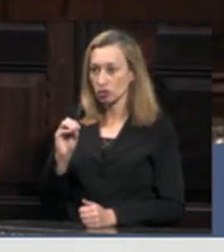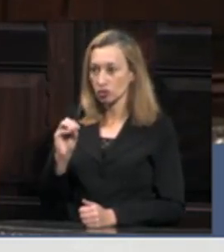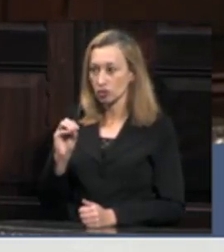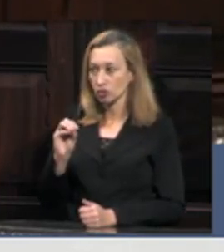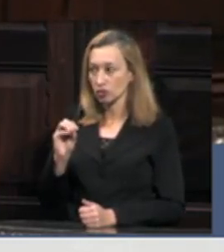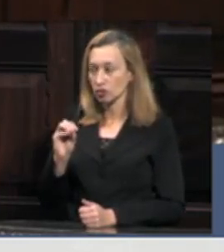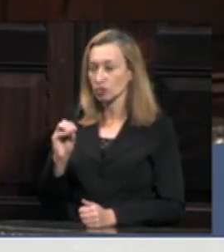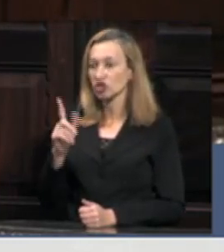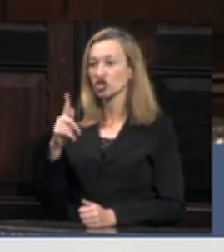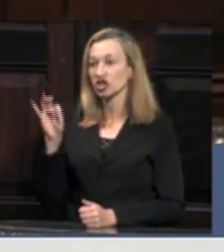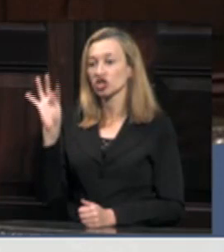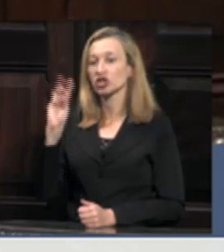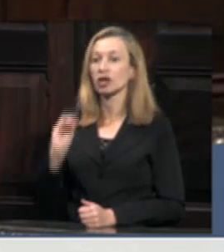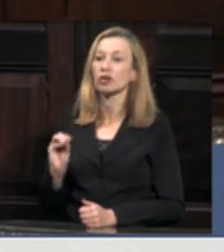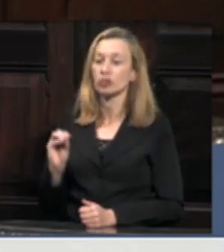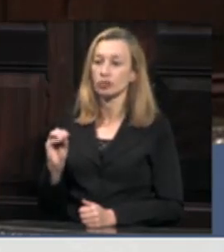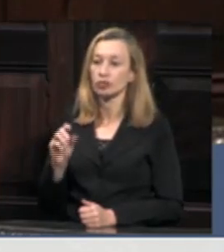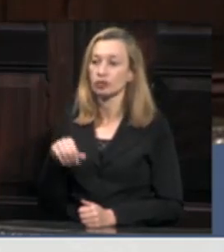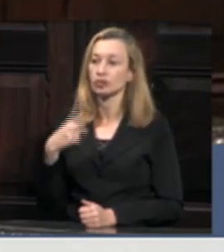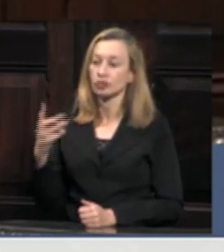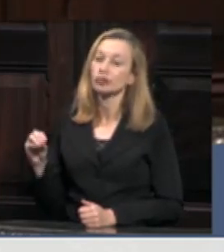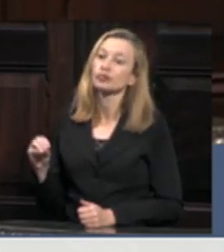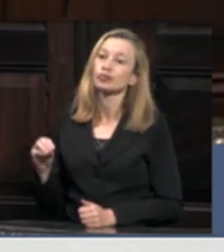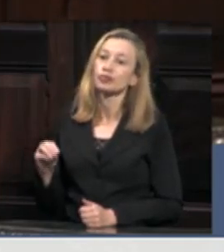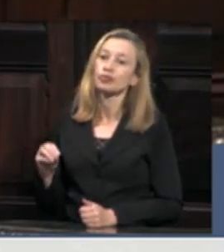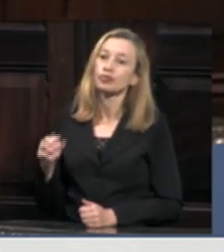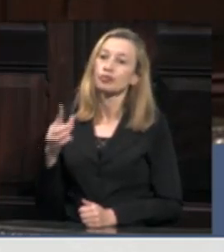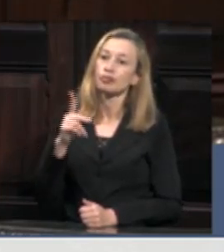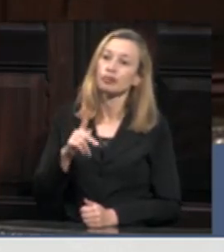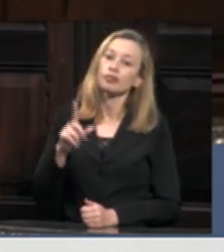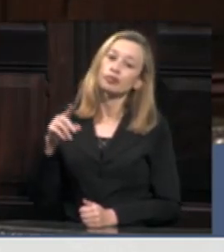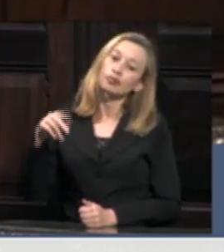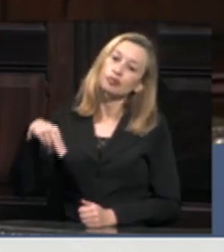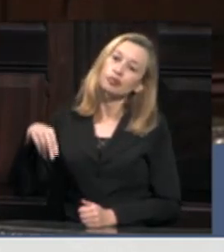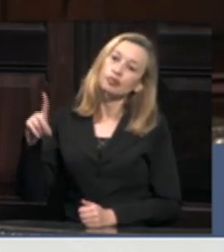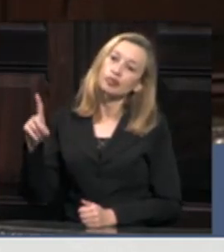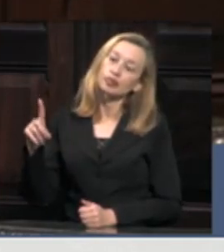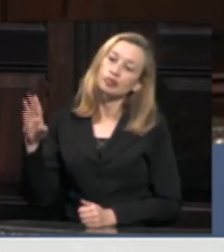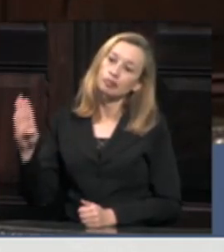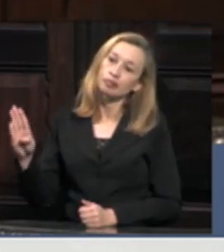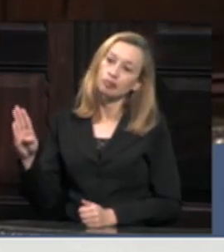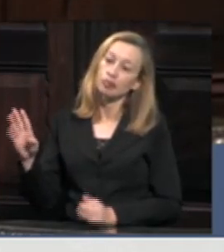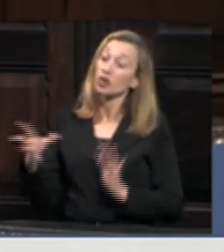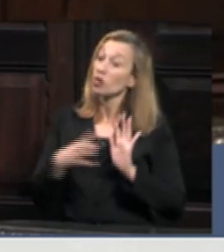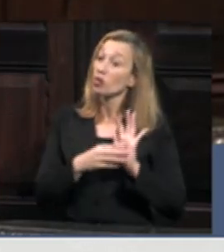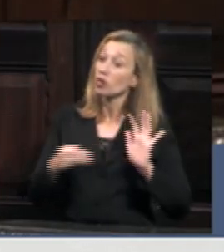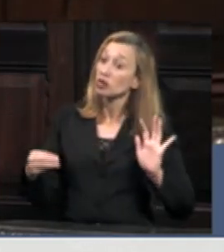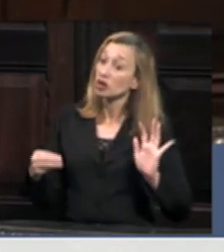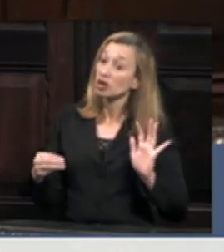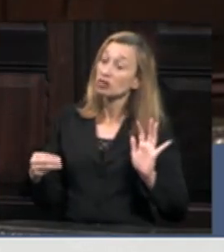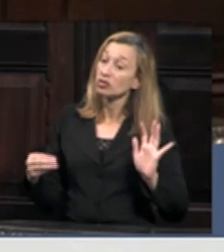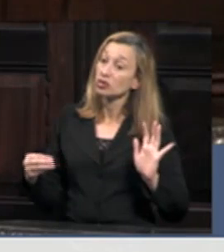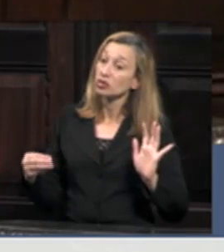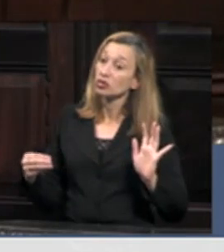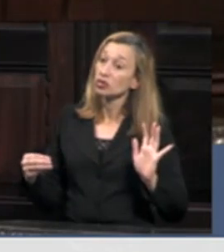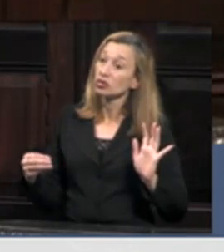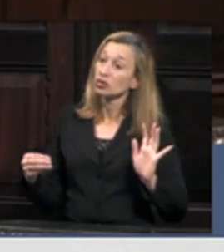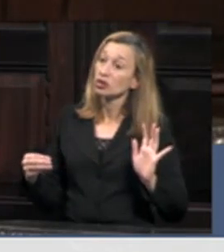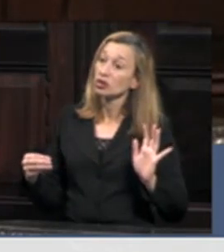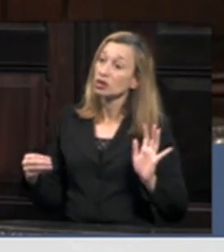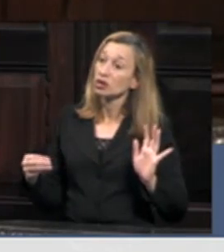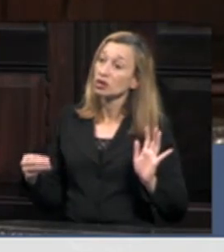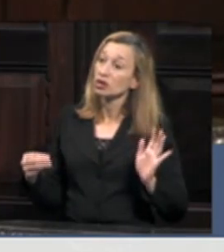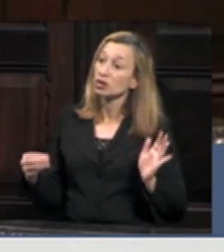modelo que enfraqueceu as bases do Estado e nos deixou extremamente